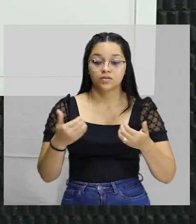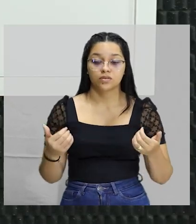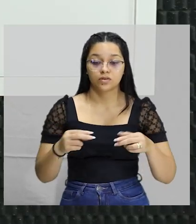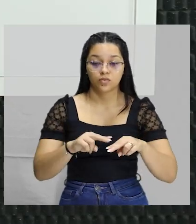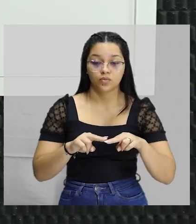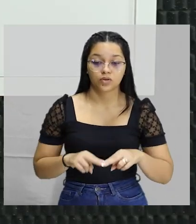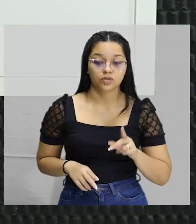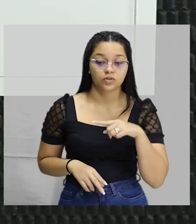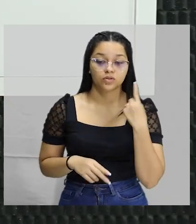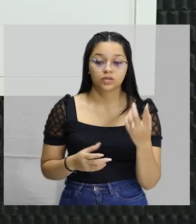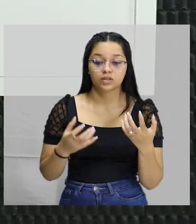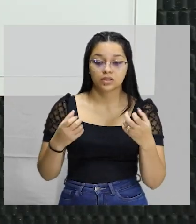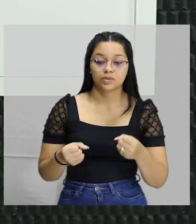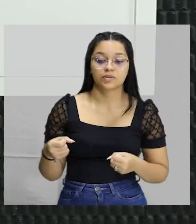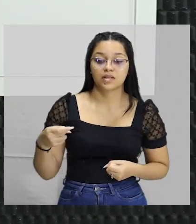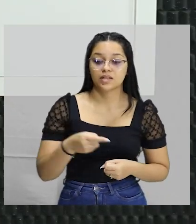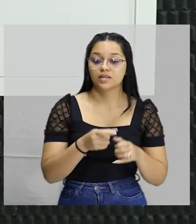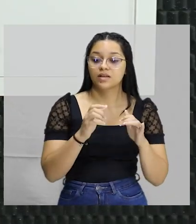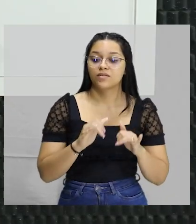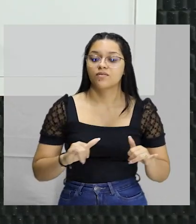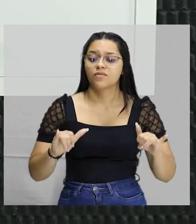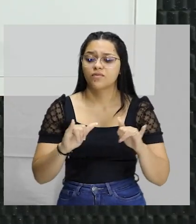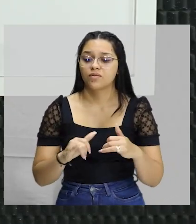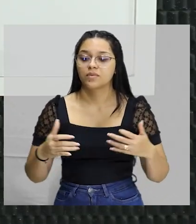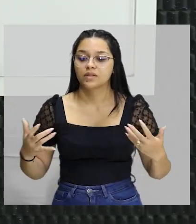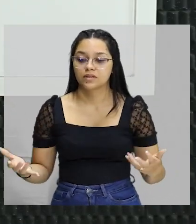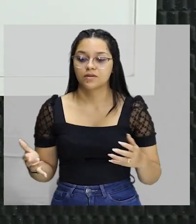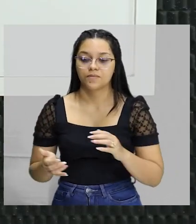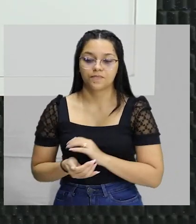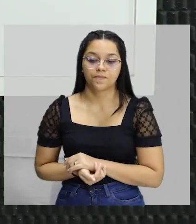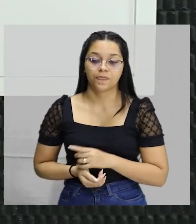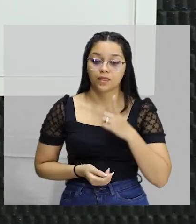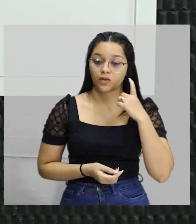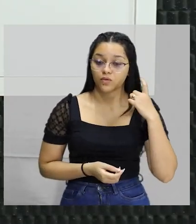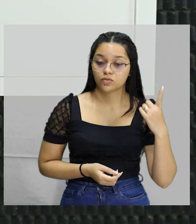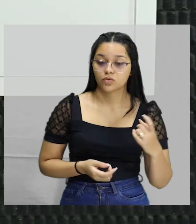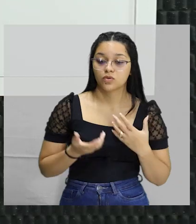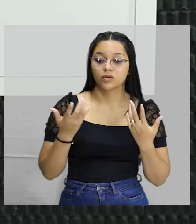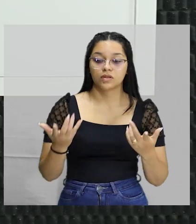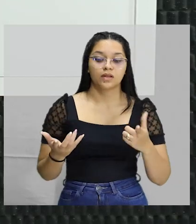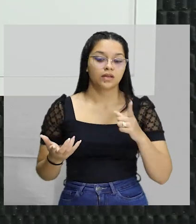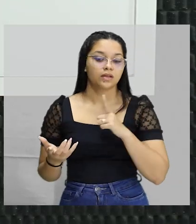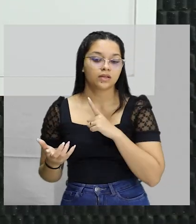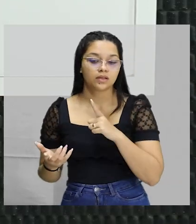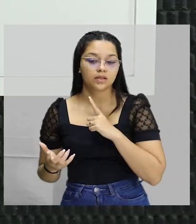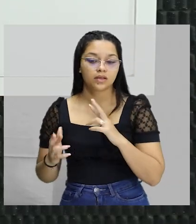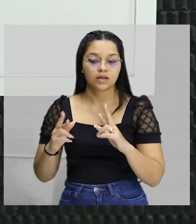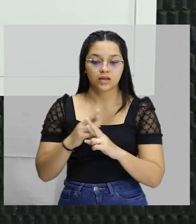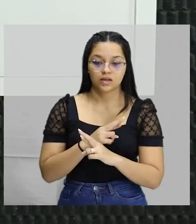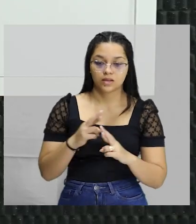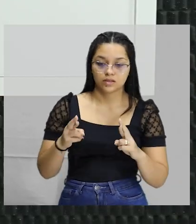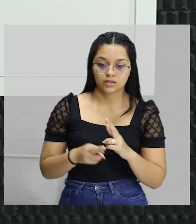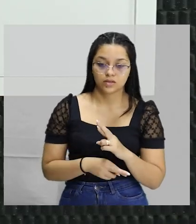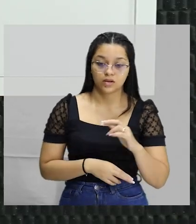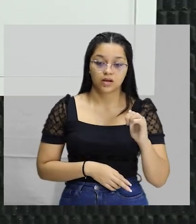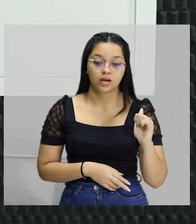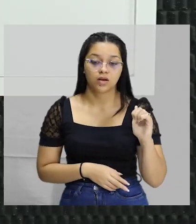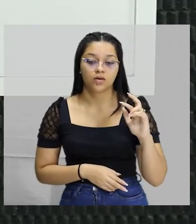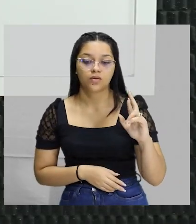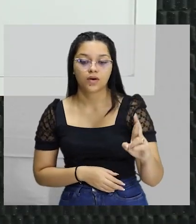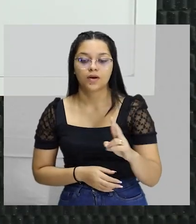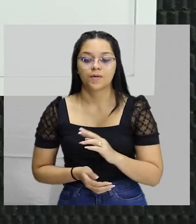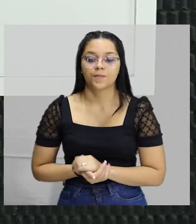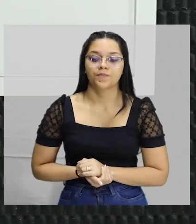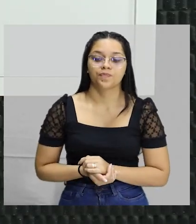forma que nós recebemos essa informação. É desta forma que o som ele viaja aí sobre o meio ar, tá certo?